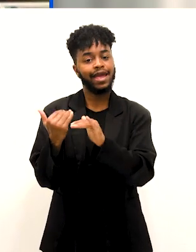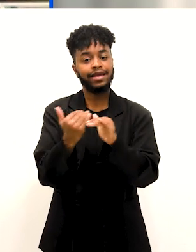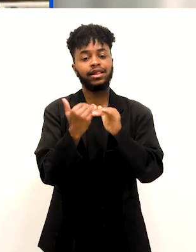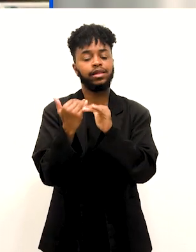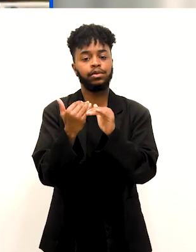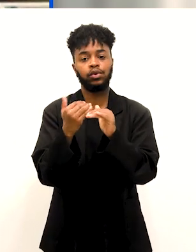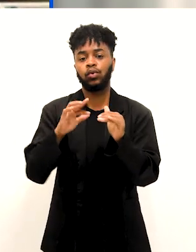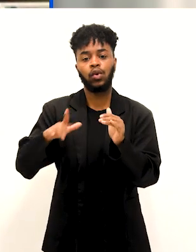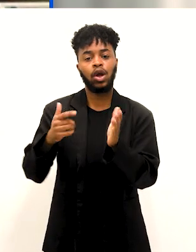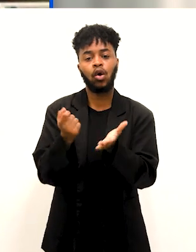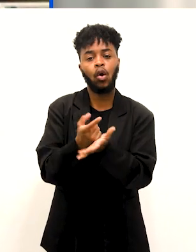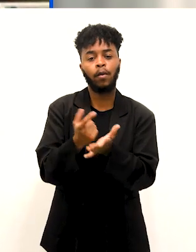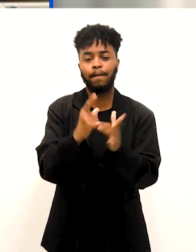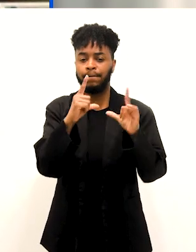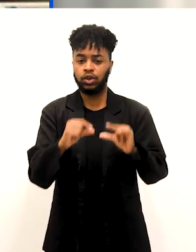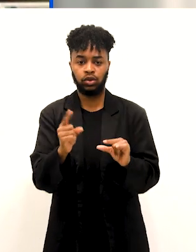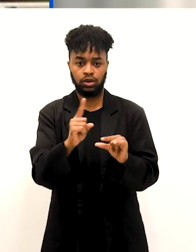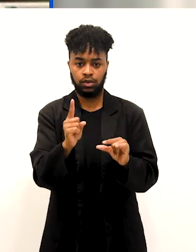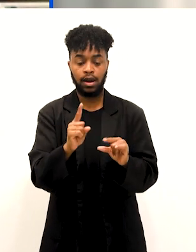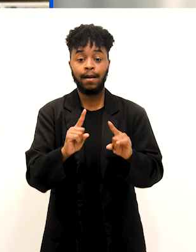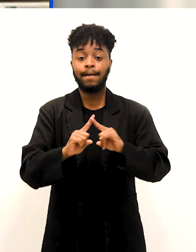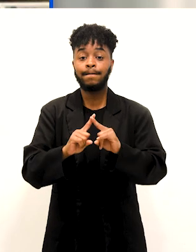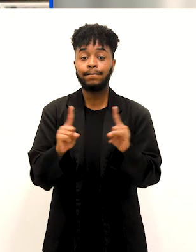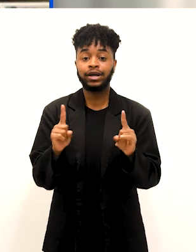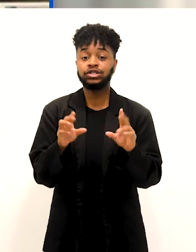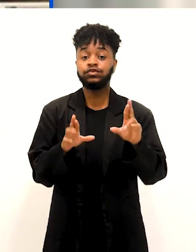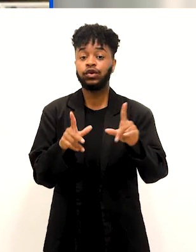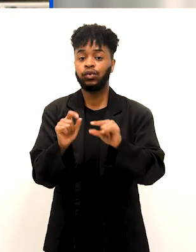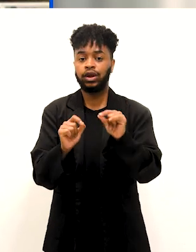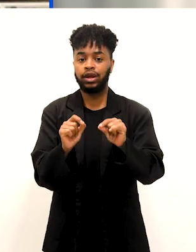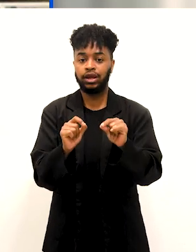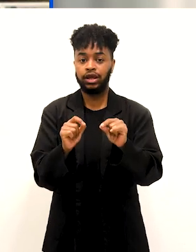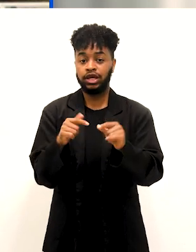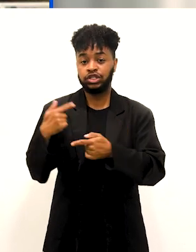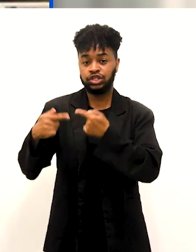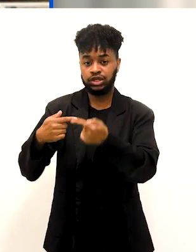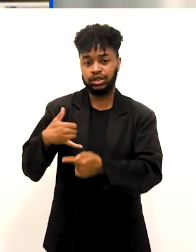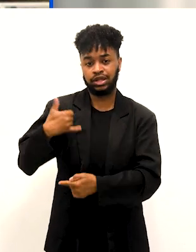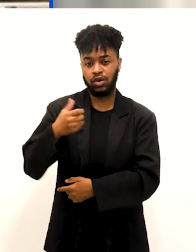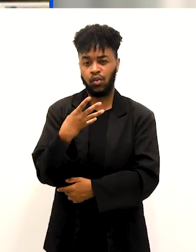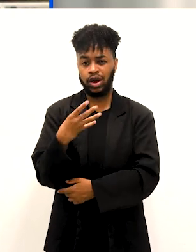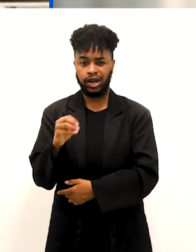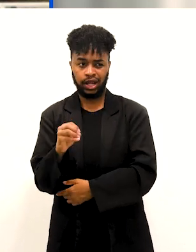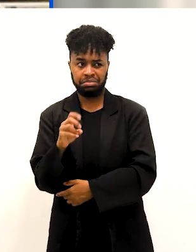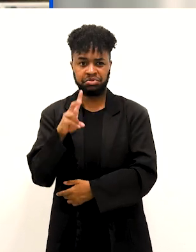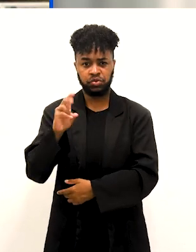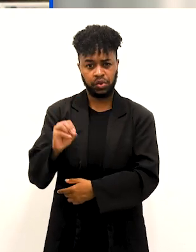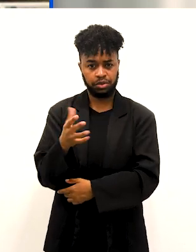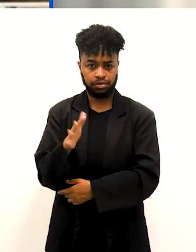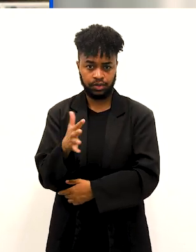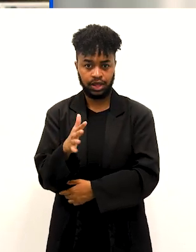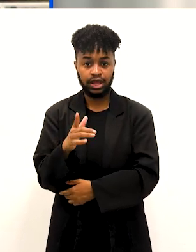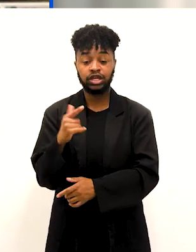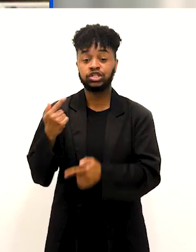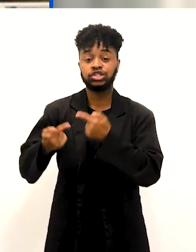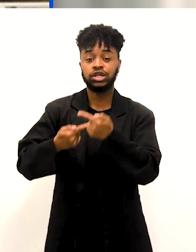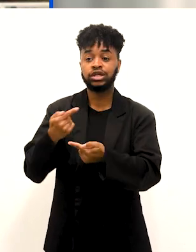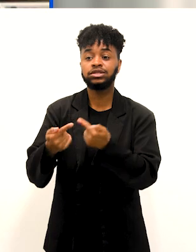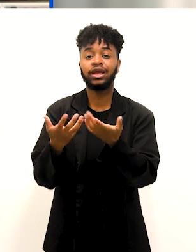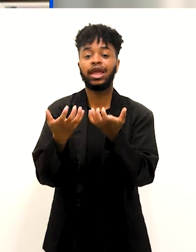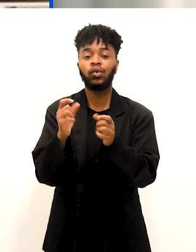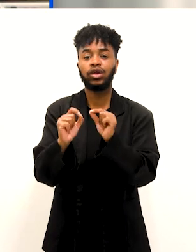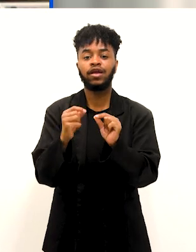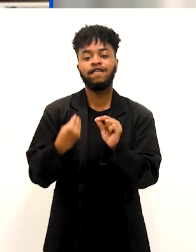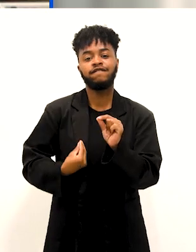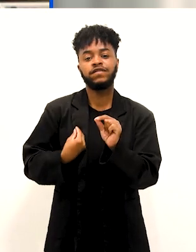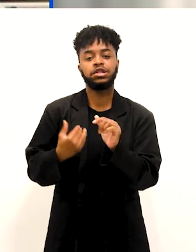equilíbrio, não necessariamente a um consumo menor, são coisas diferentes, porque as gerações acima dos 40, 50 anos, ainda são gerações que esperavam